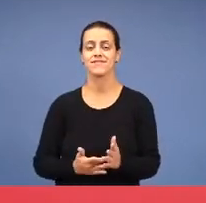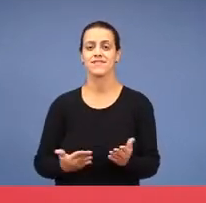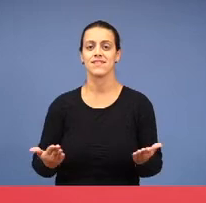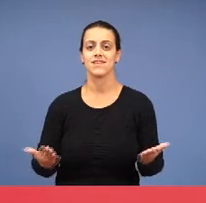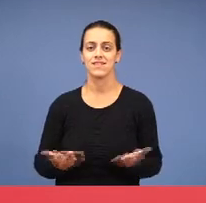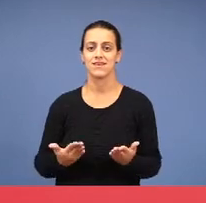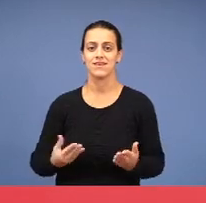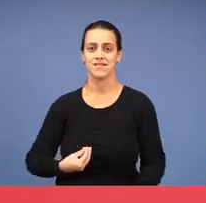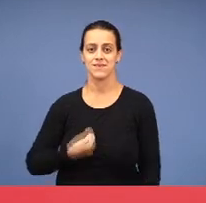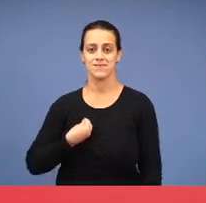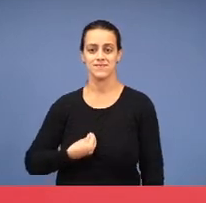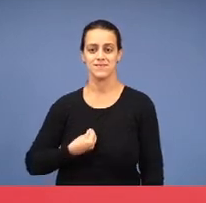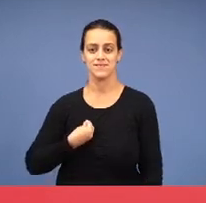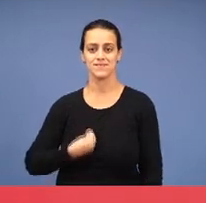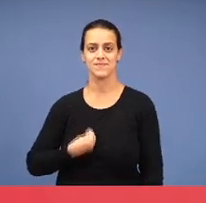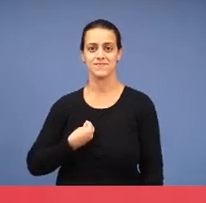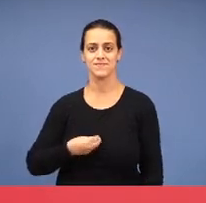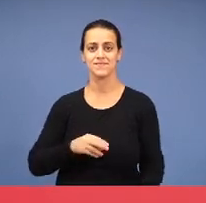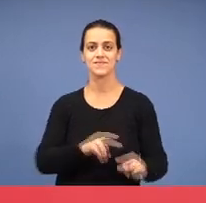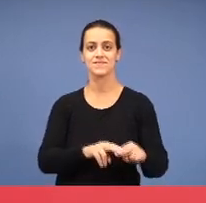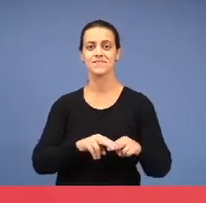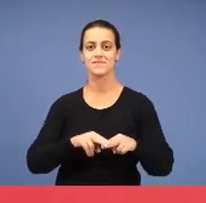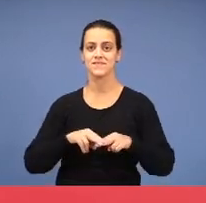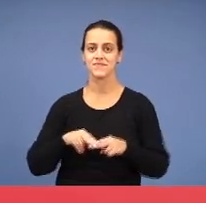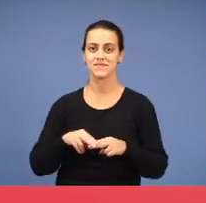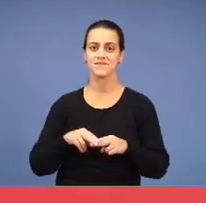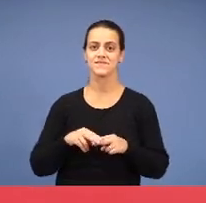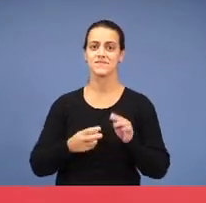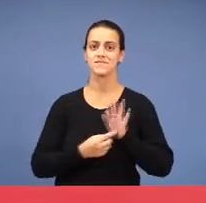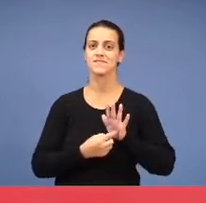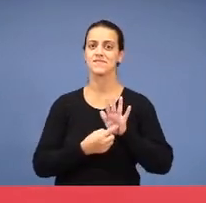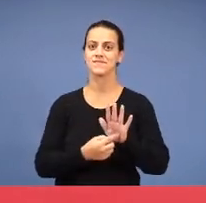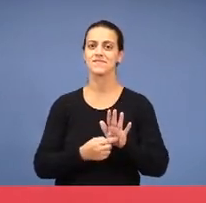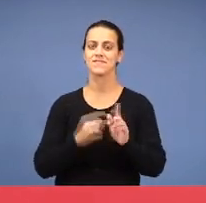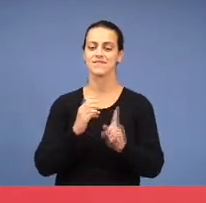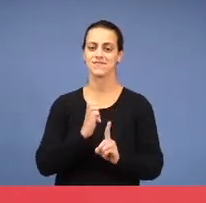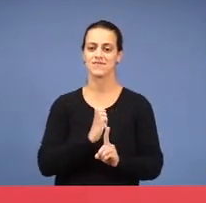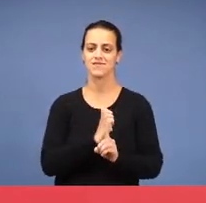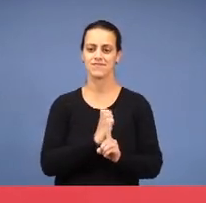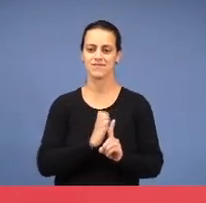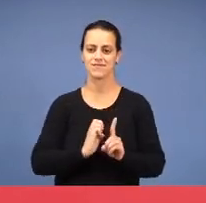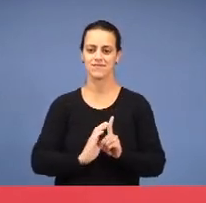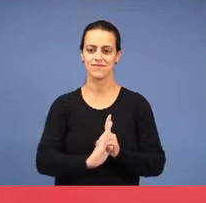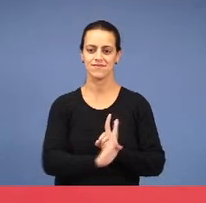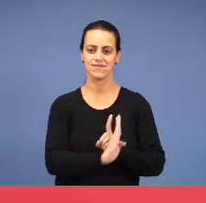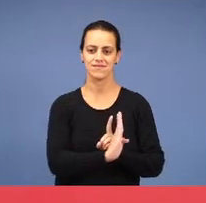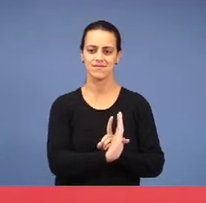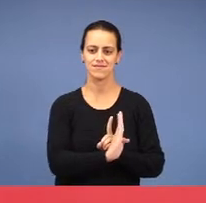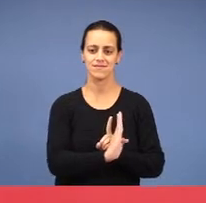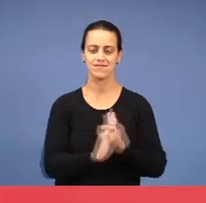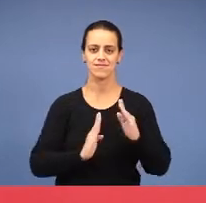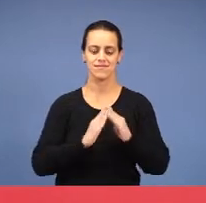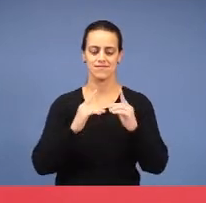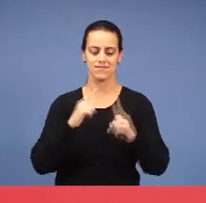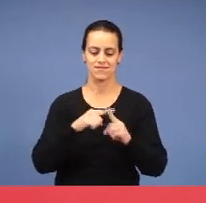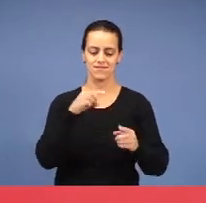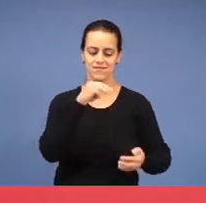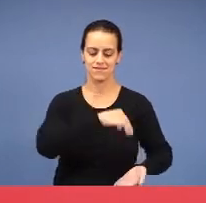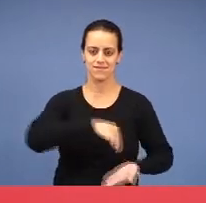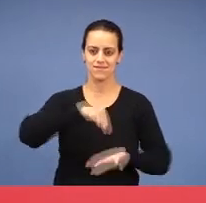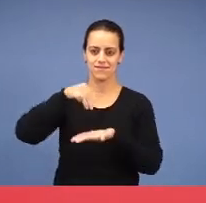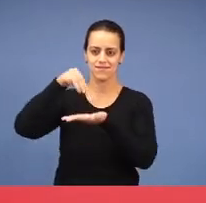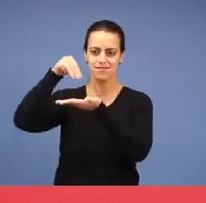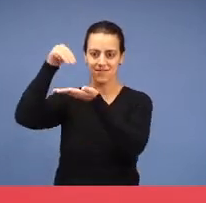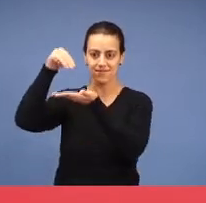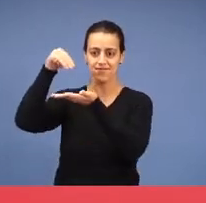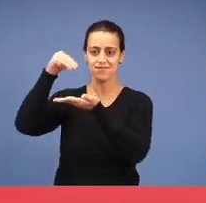aqui, irmãos, para transmitir a Escola Bíblica Dominical da Igreja Cristã Maranata, aquilo